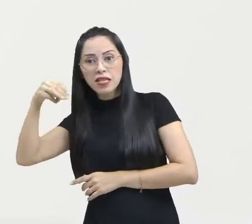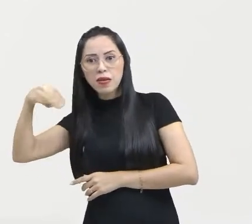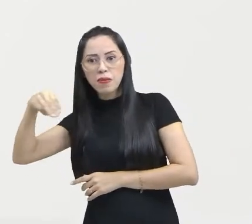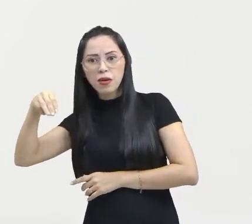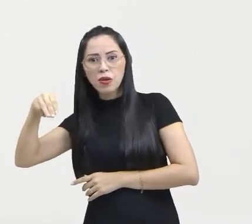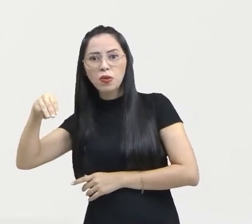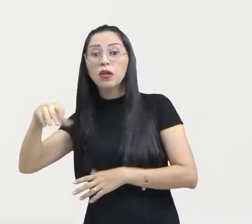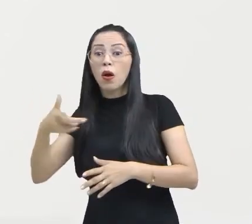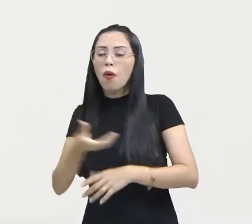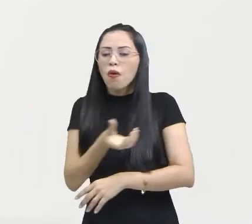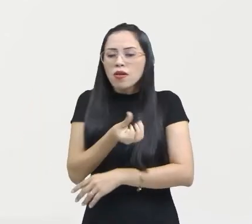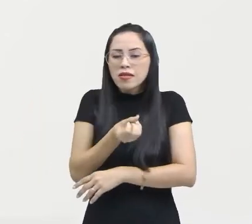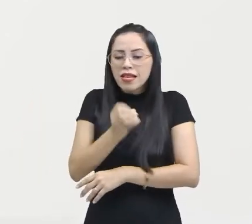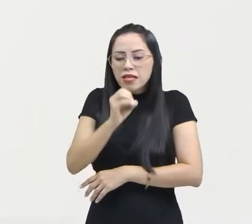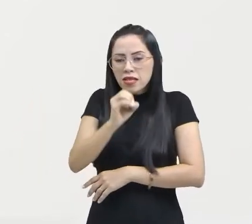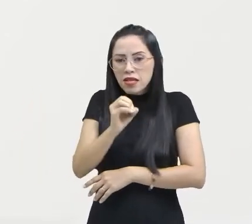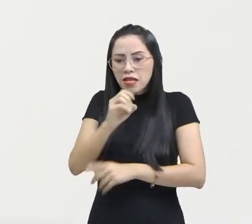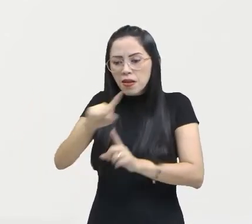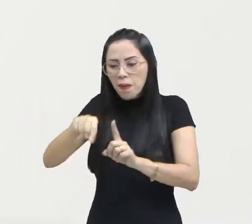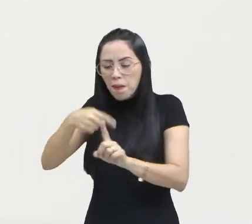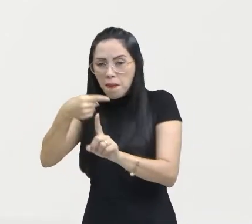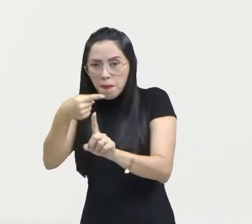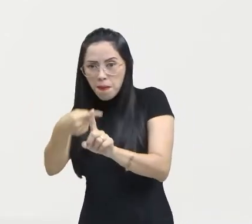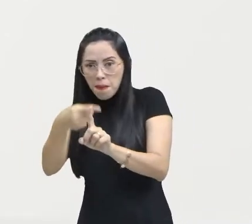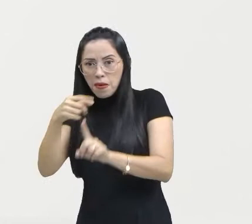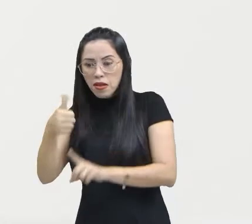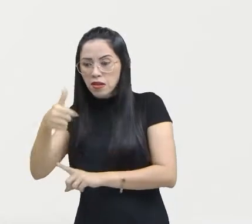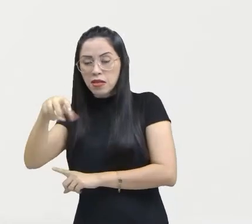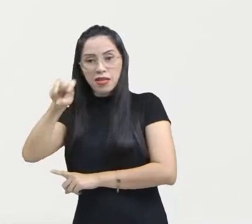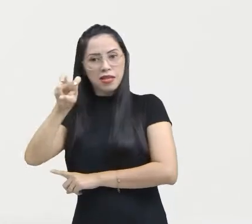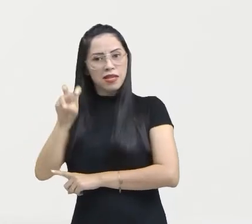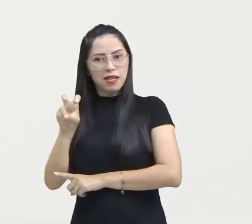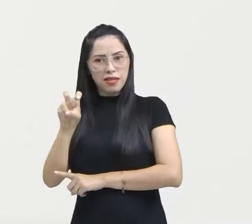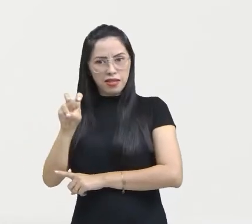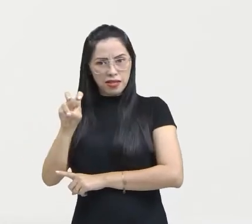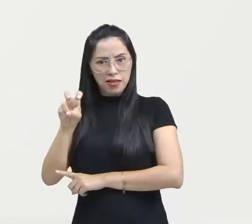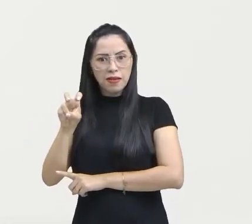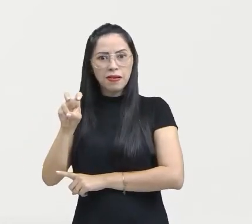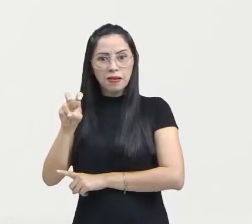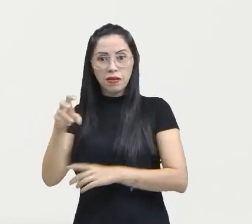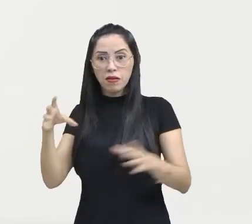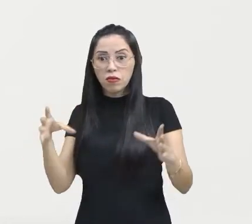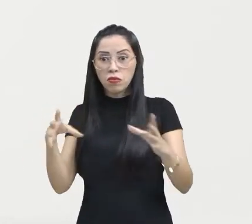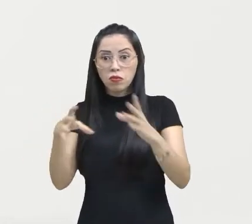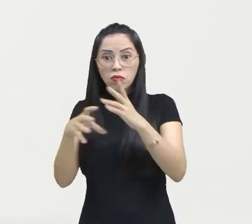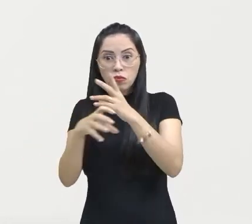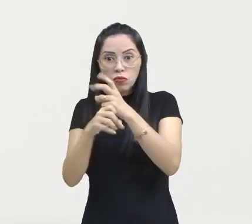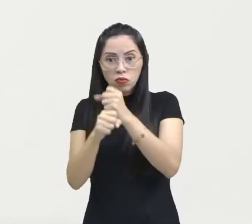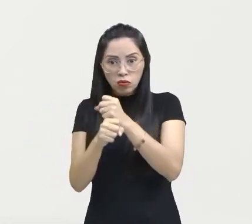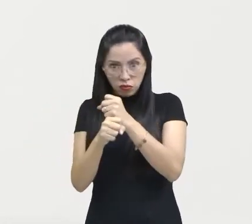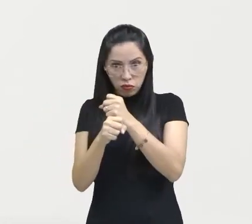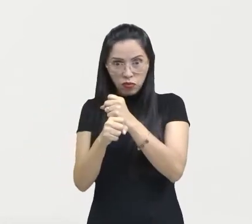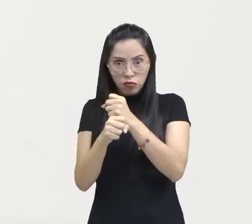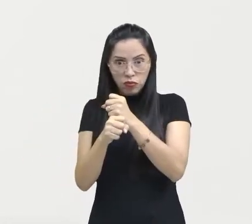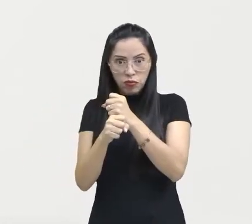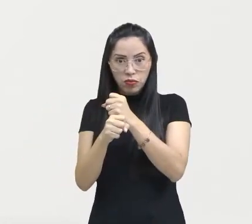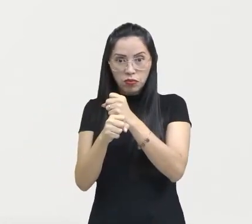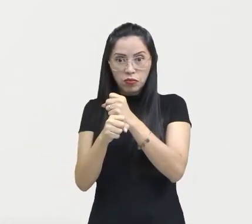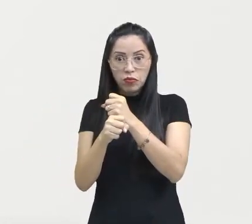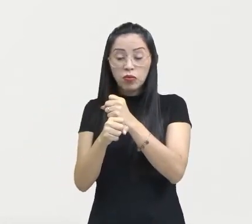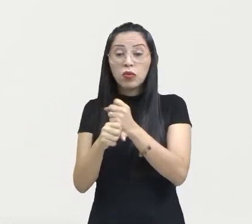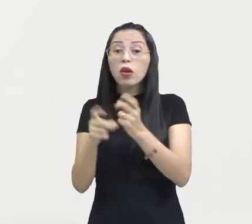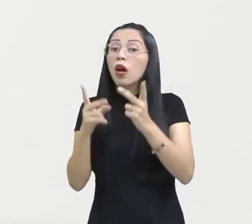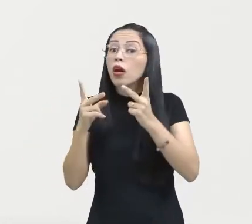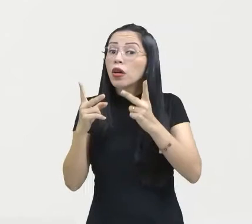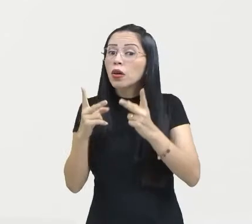esses 60 com mais esses 15. Muito bem. Então, 6 mais 1, 7, não é